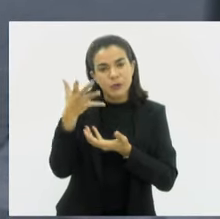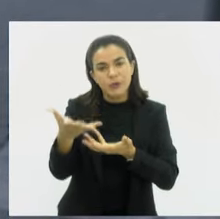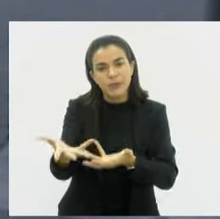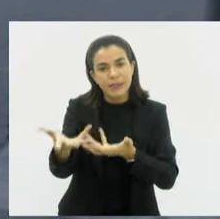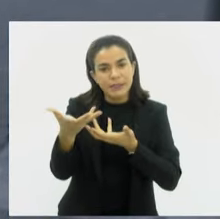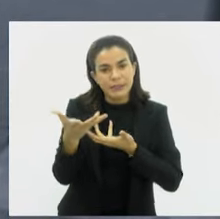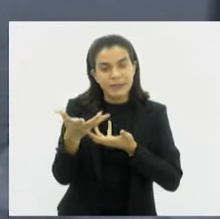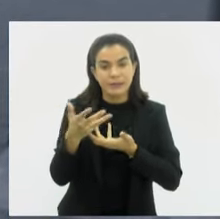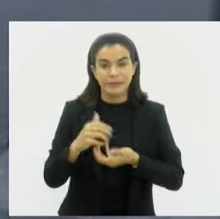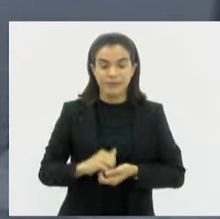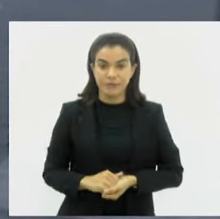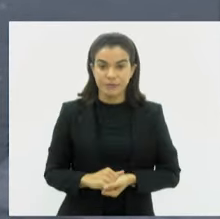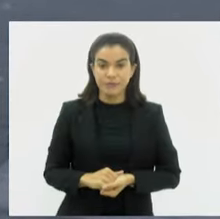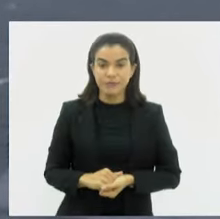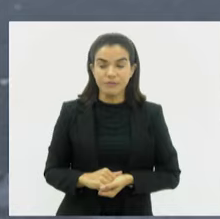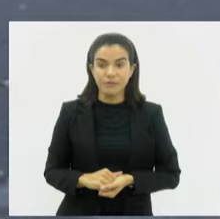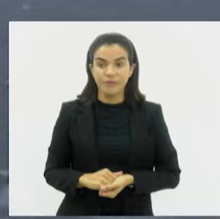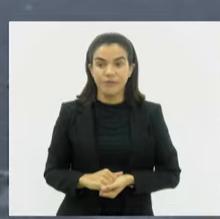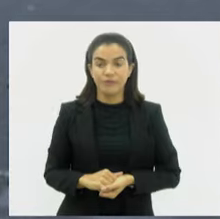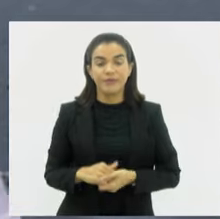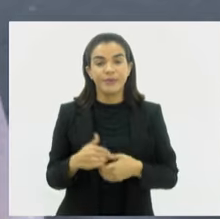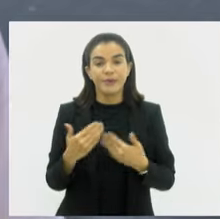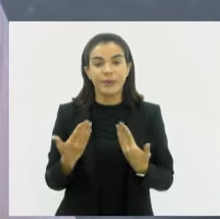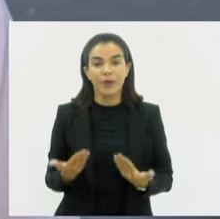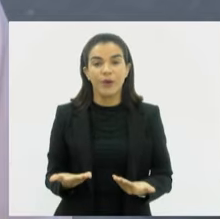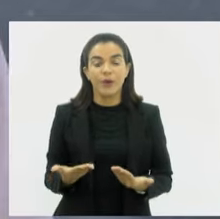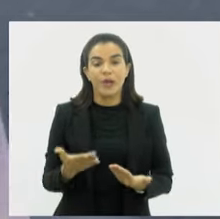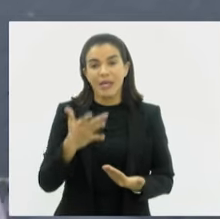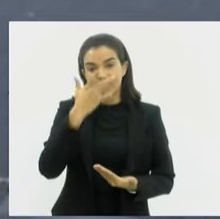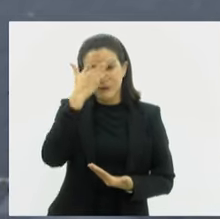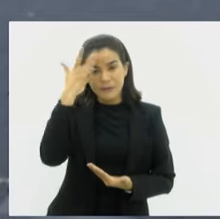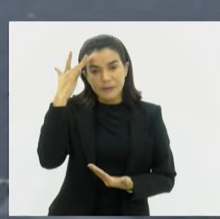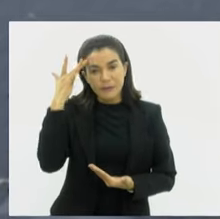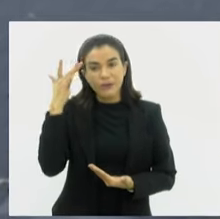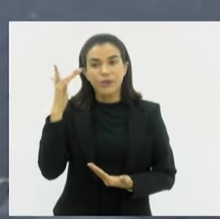visto? Então, as pessoas têm